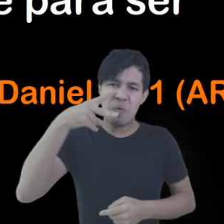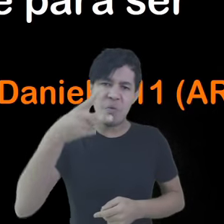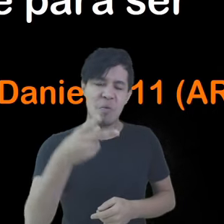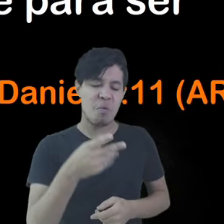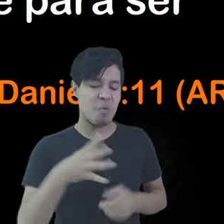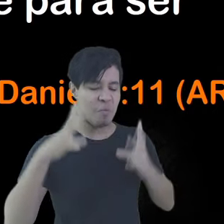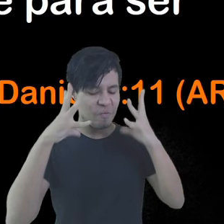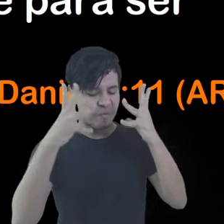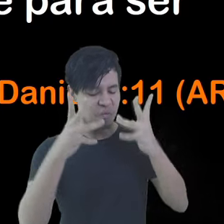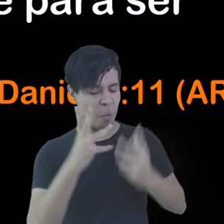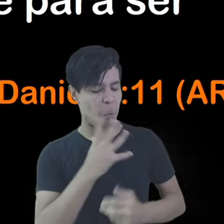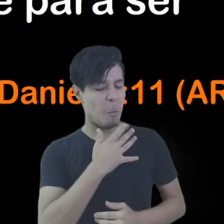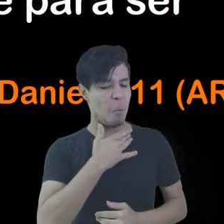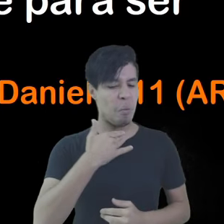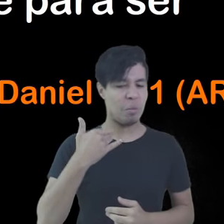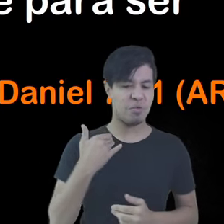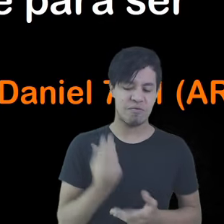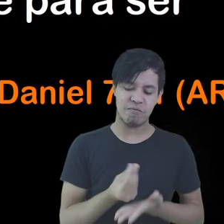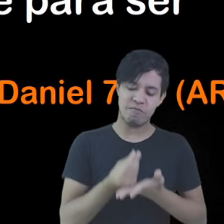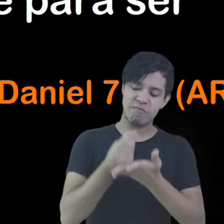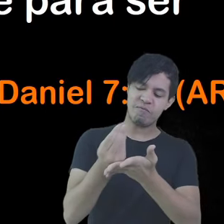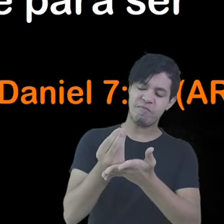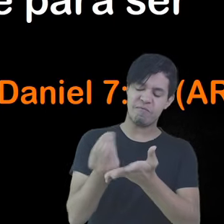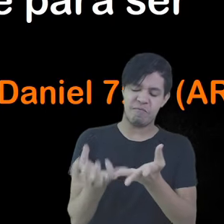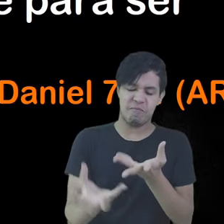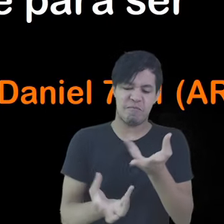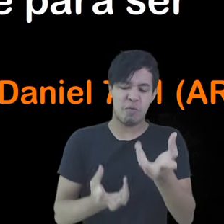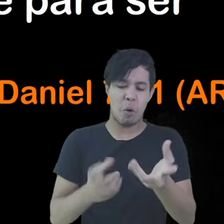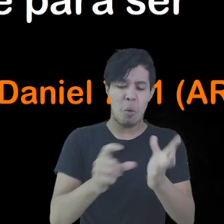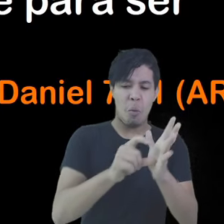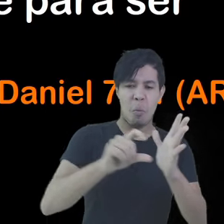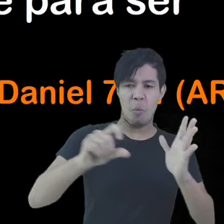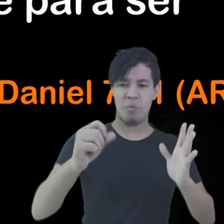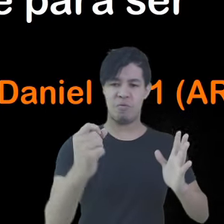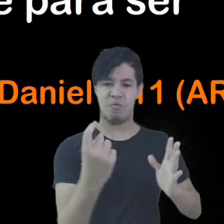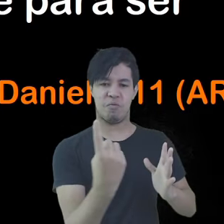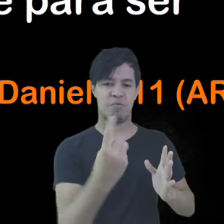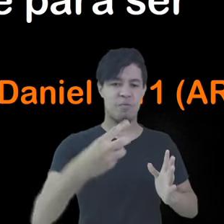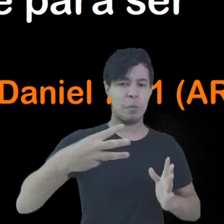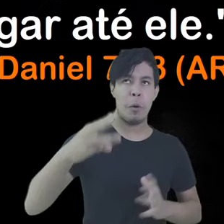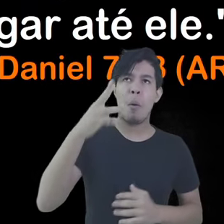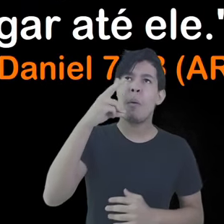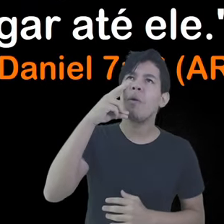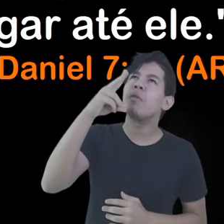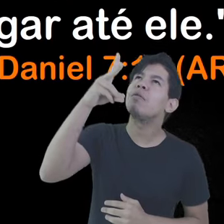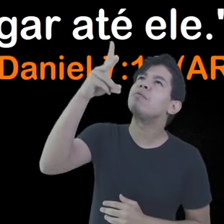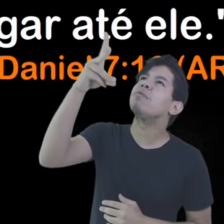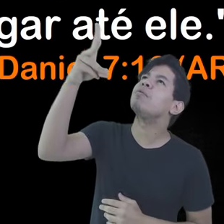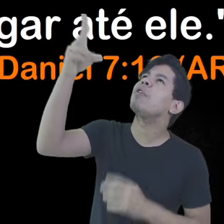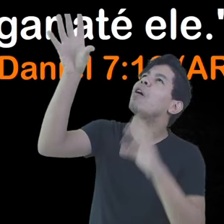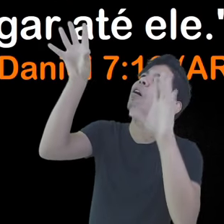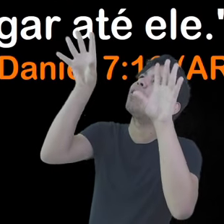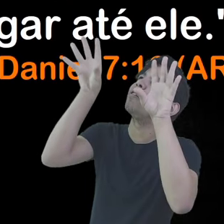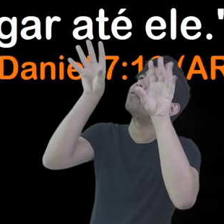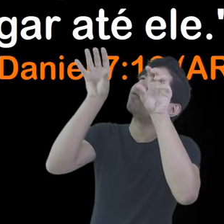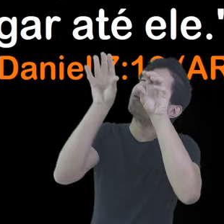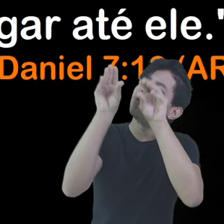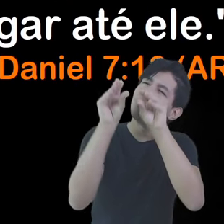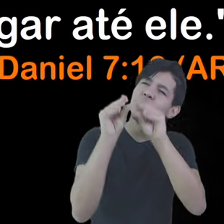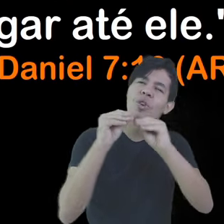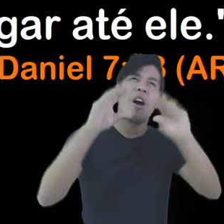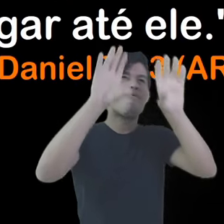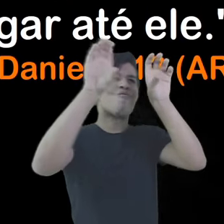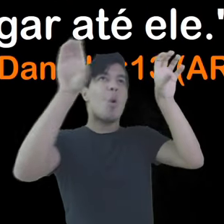desfeito, entregue para ser queimado. E só no verso 13 ele diz, vi nas minhas visões da noite, que vinha nas nuvens do céu um como o filho do homem.